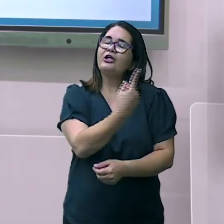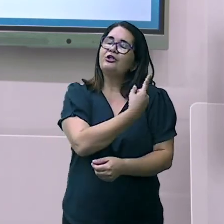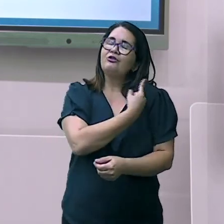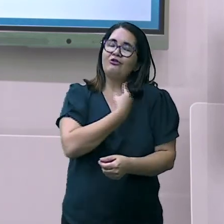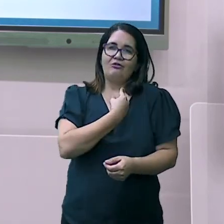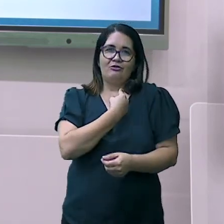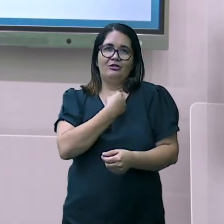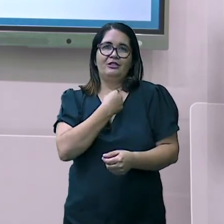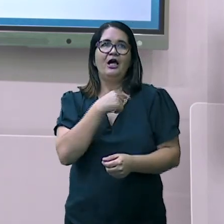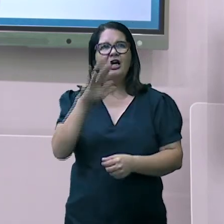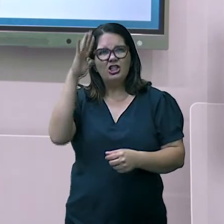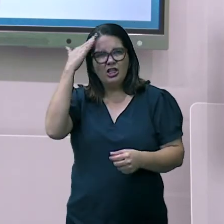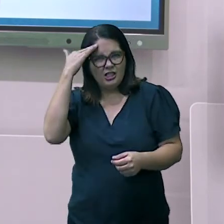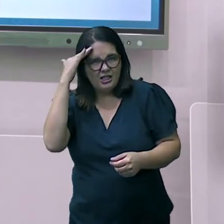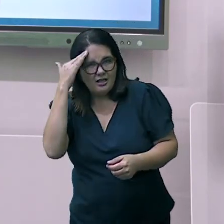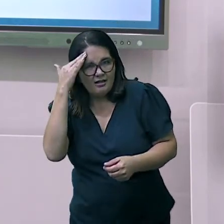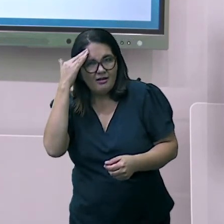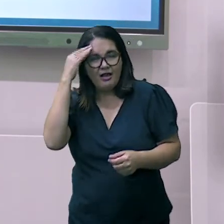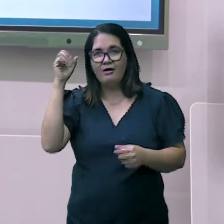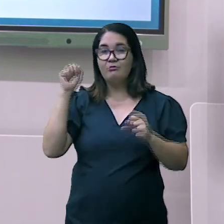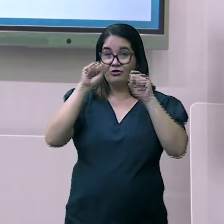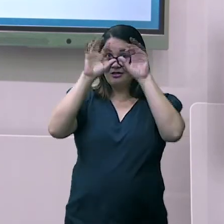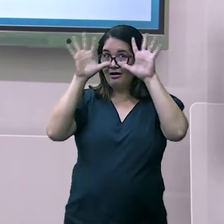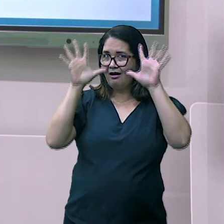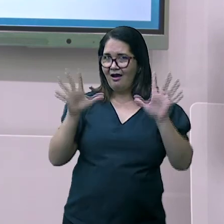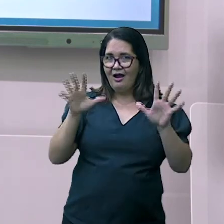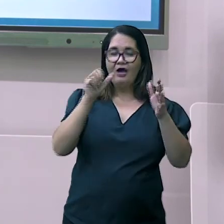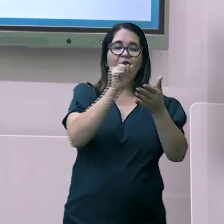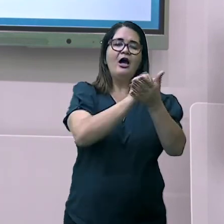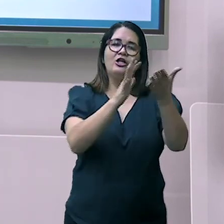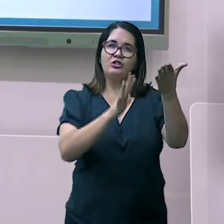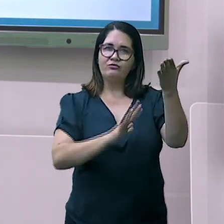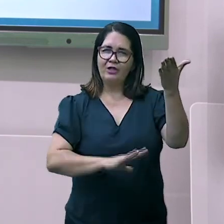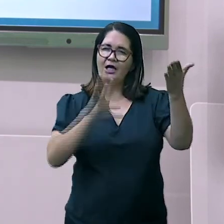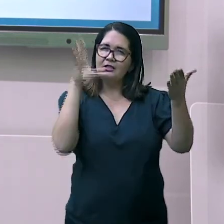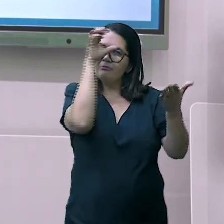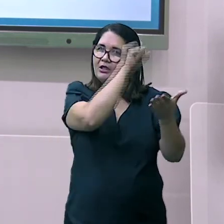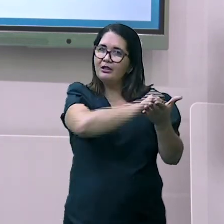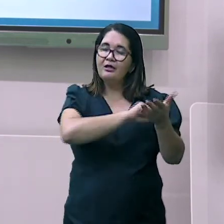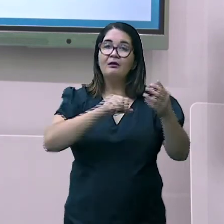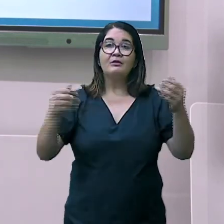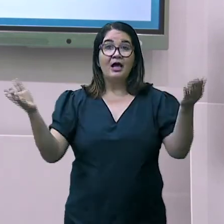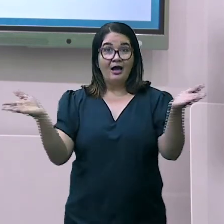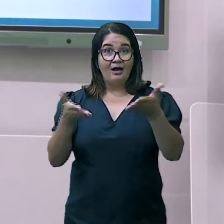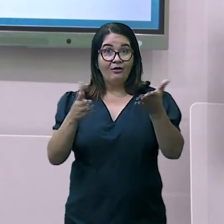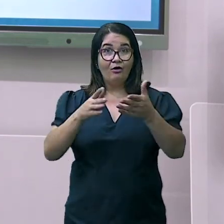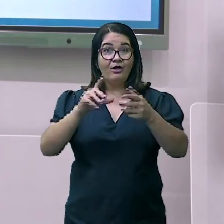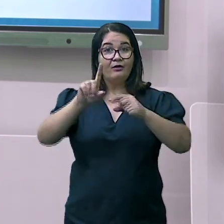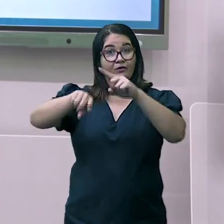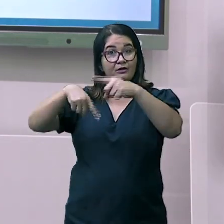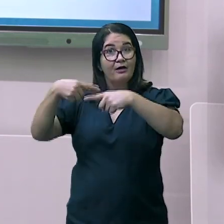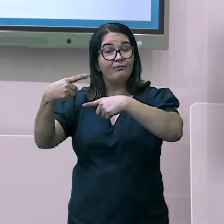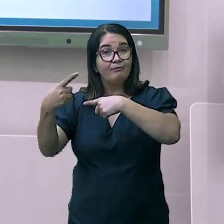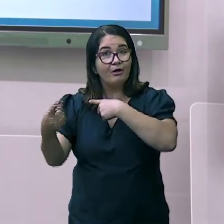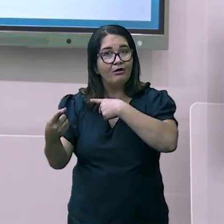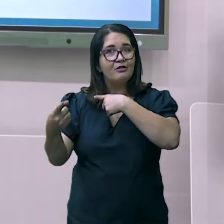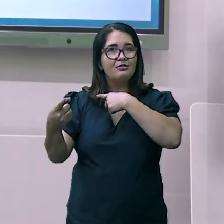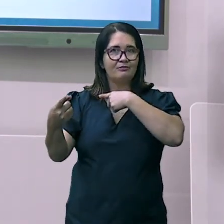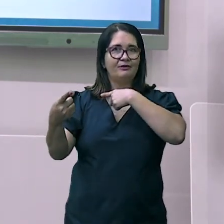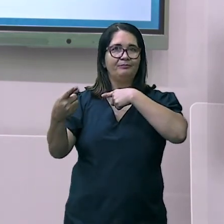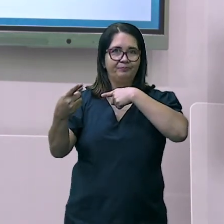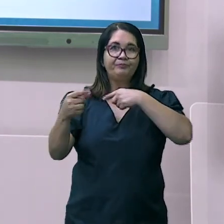já respondemos juntos a atividade de fixação, vamos então para nossa tarefa de